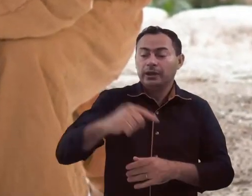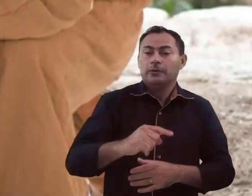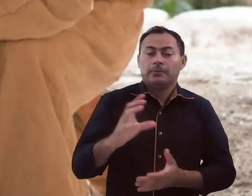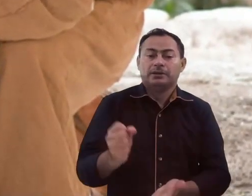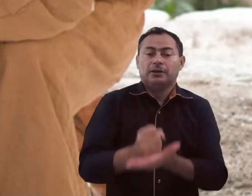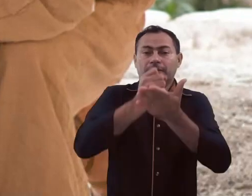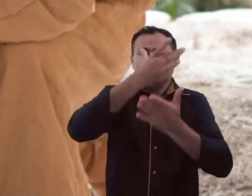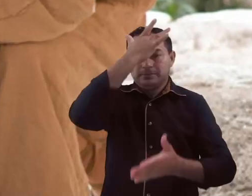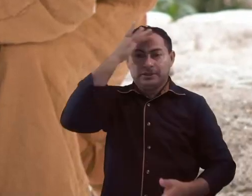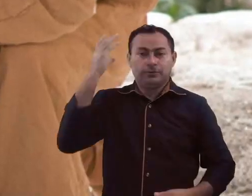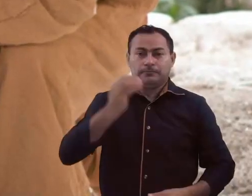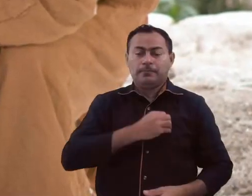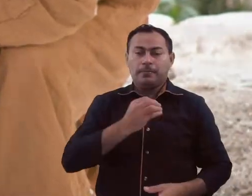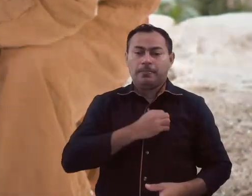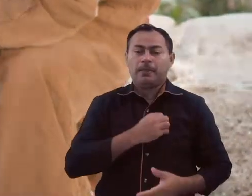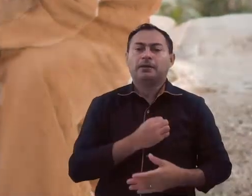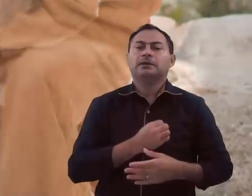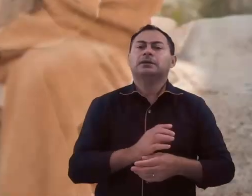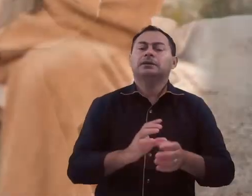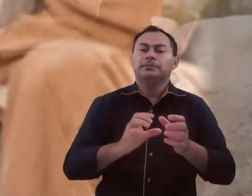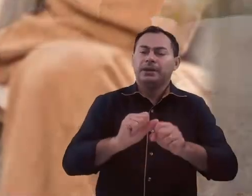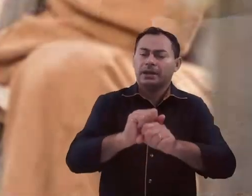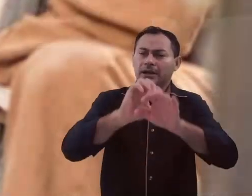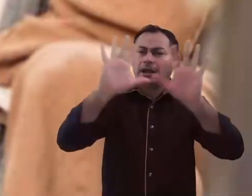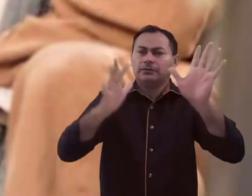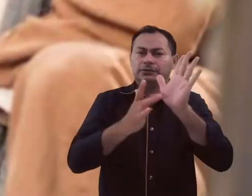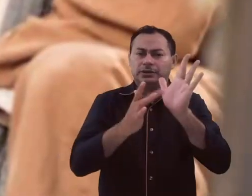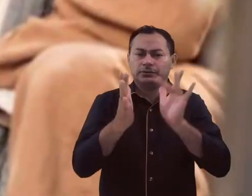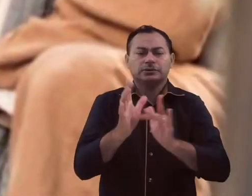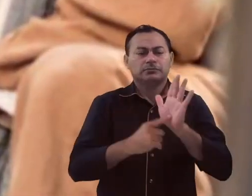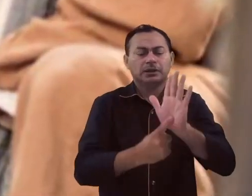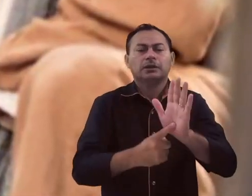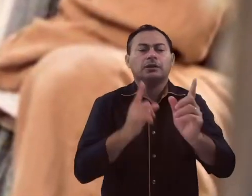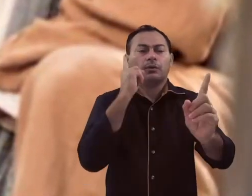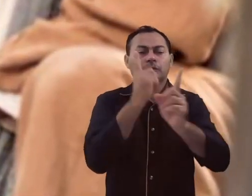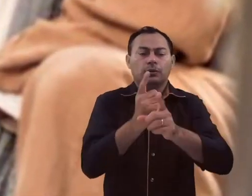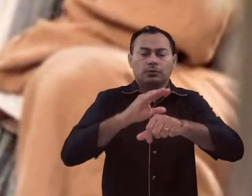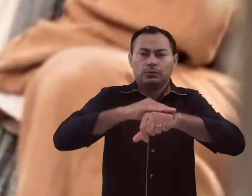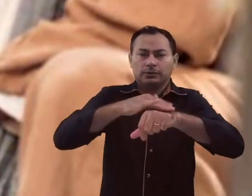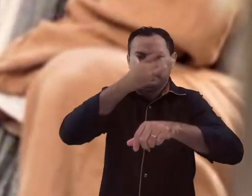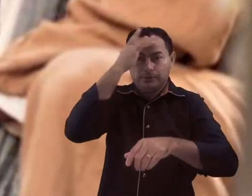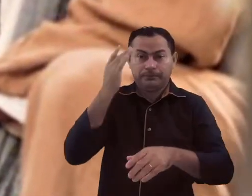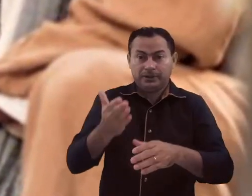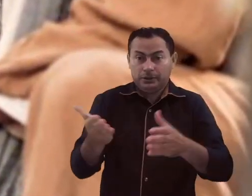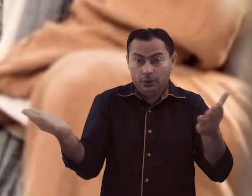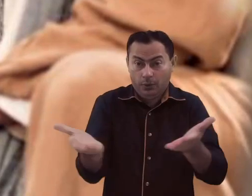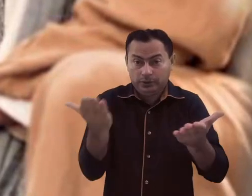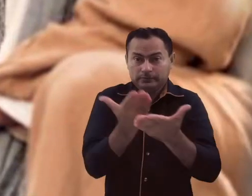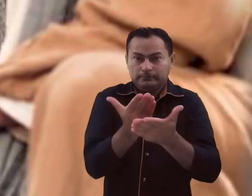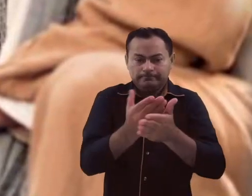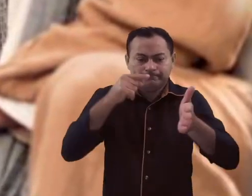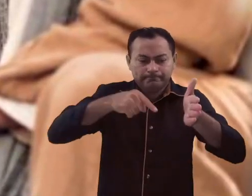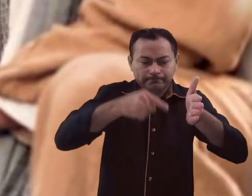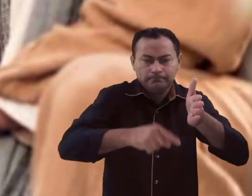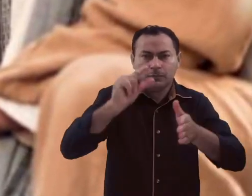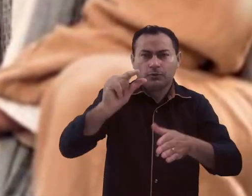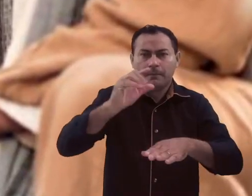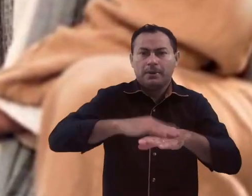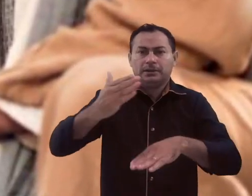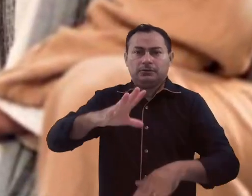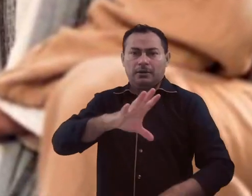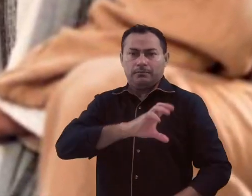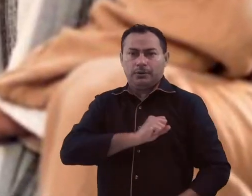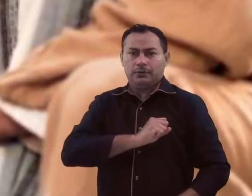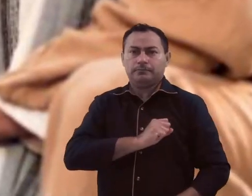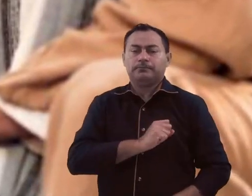que foi isso que Jesus deixou evidente sempre que encontrou ou conversou com alguém. No estudo de hoje, vamos nos aprofundar um pouco mais